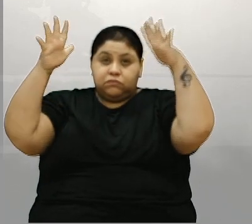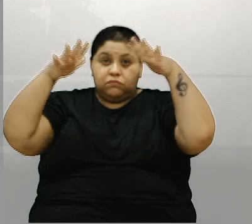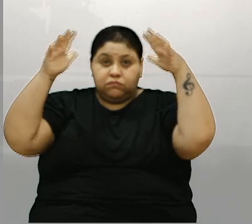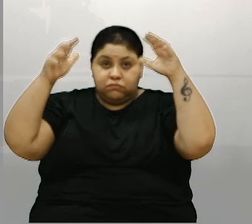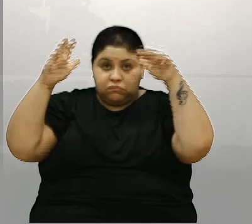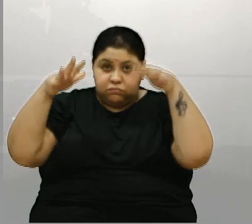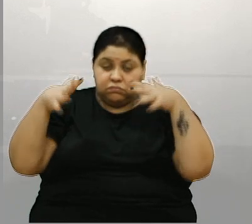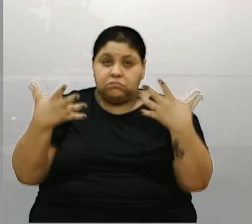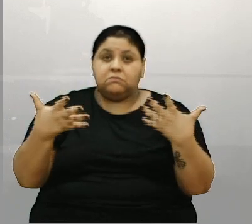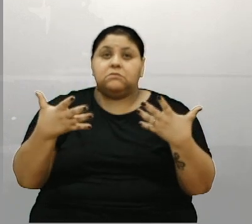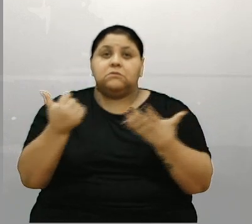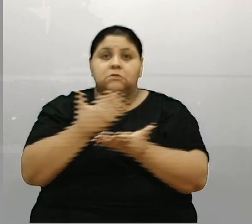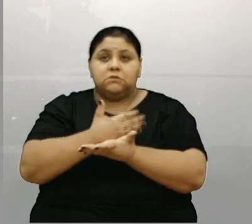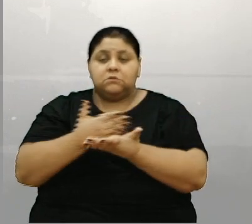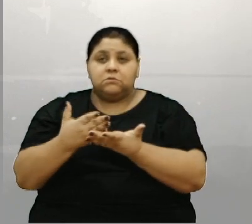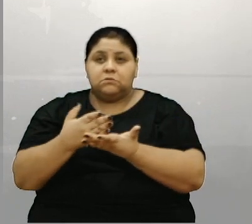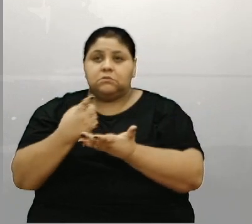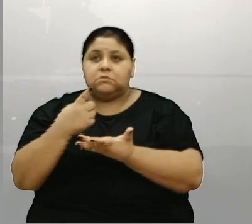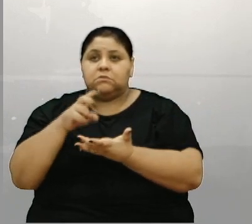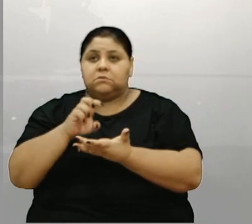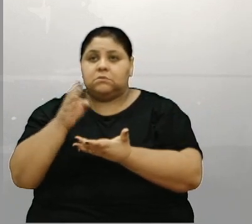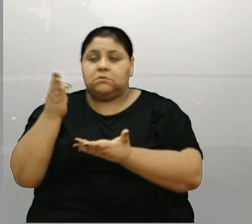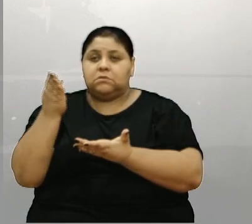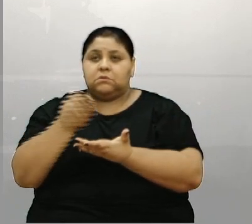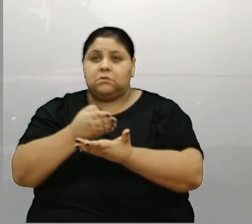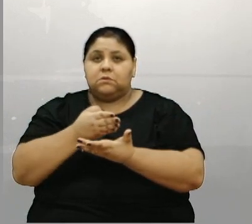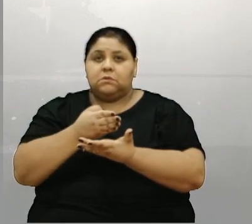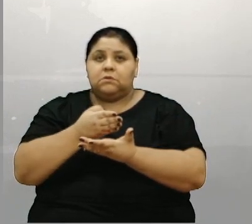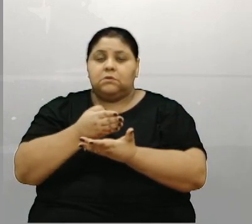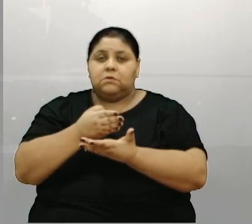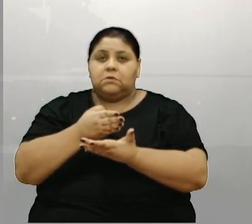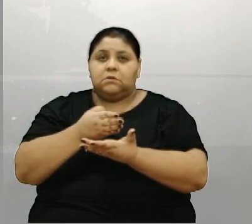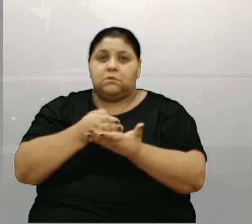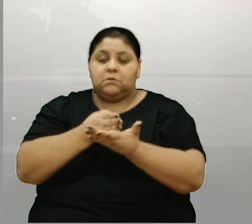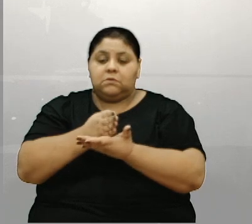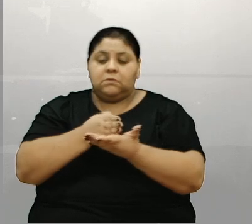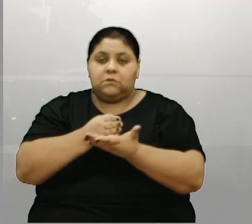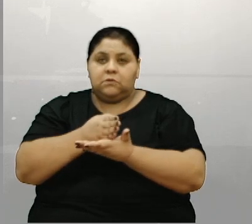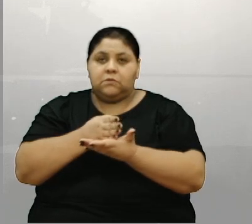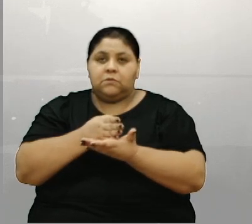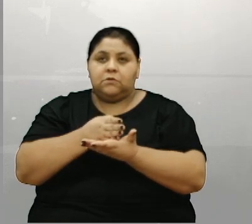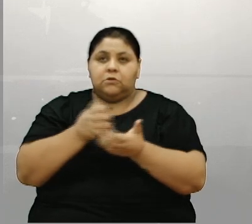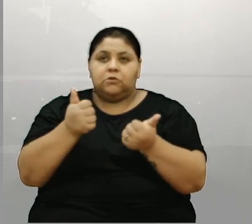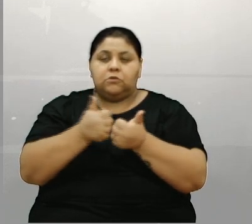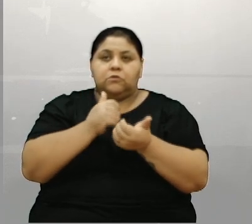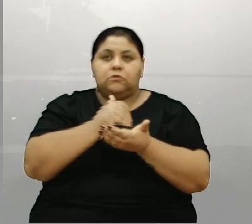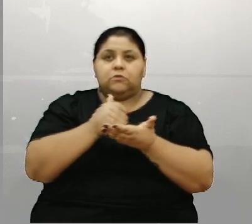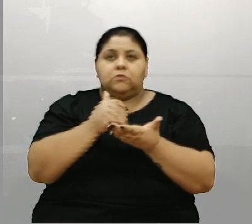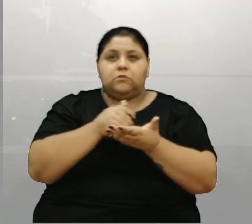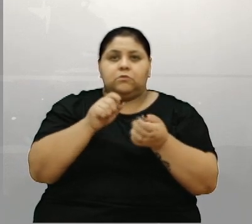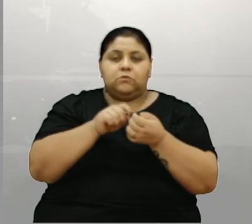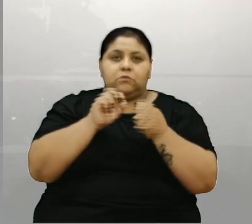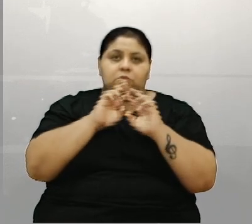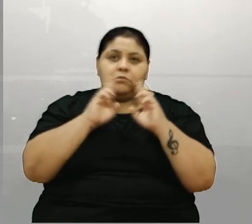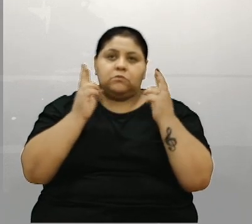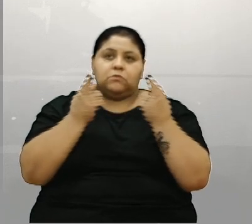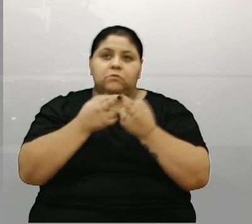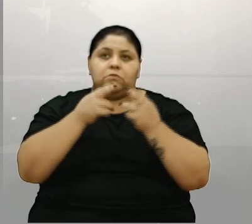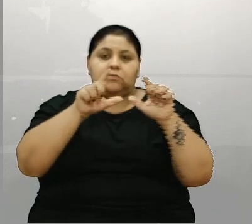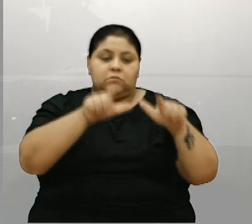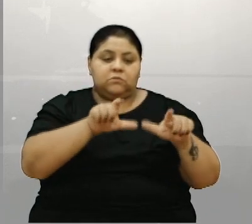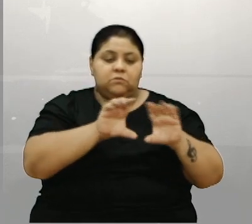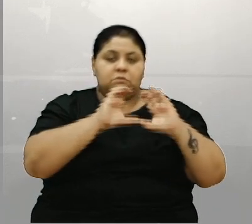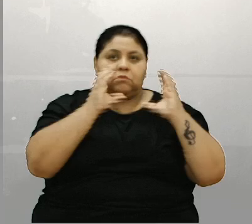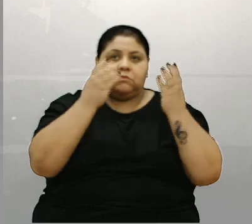fomos lá a partir das 15h30 com o secretário. Já de imediato fizemos a reunião lá no salão comunitário